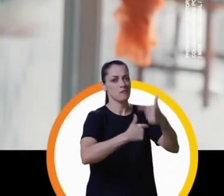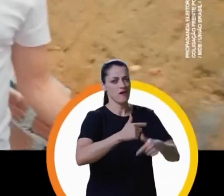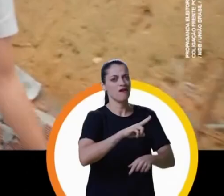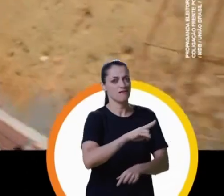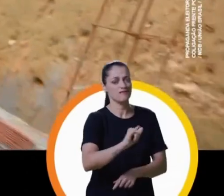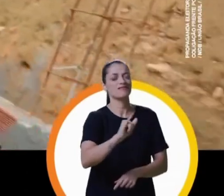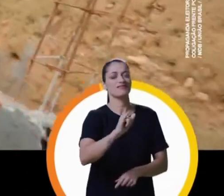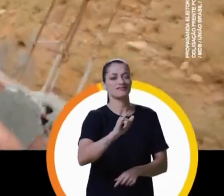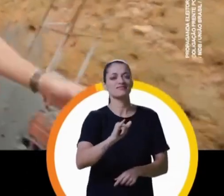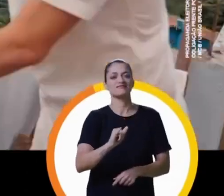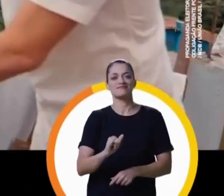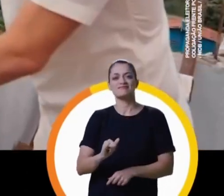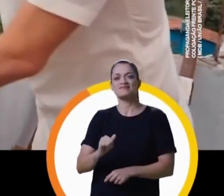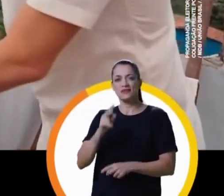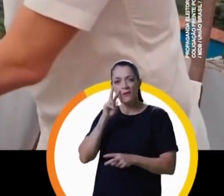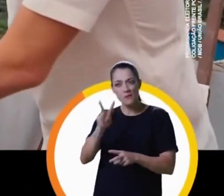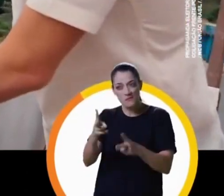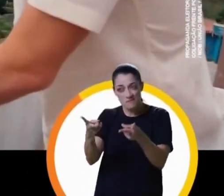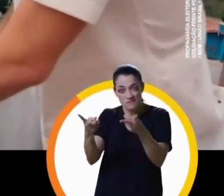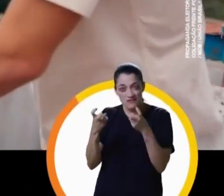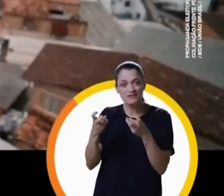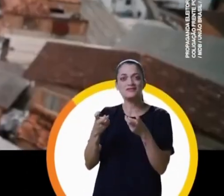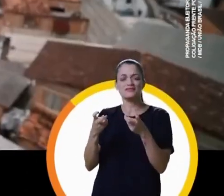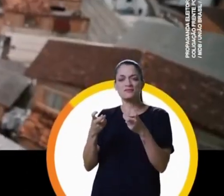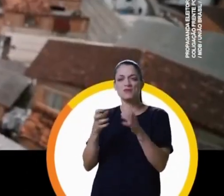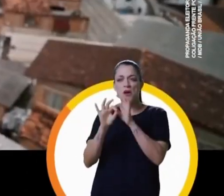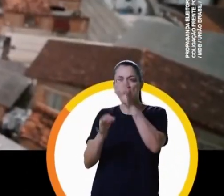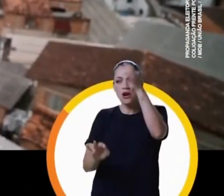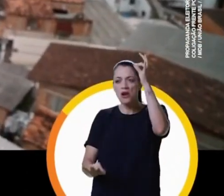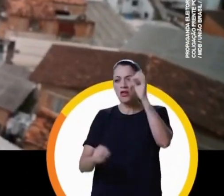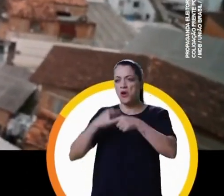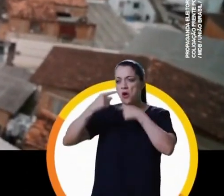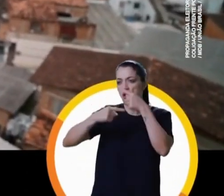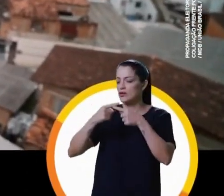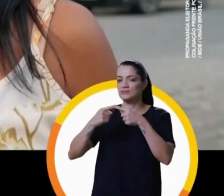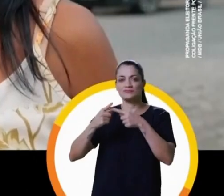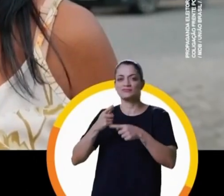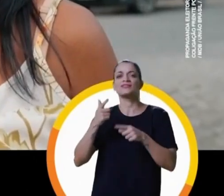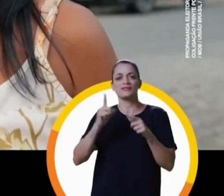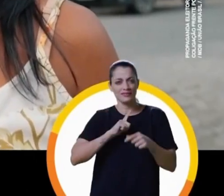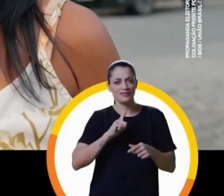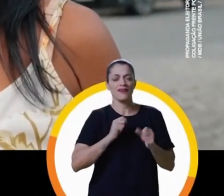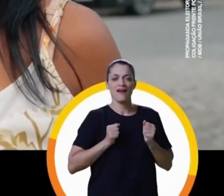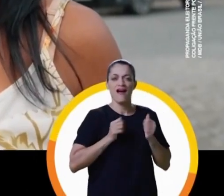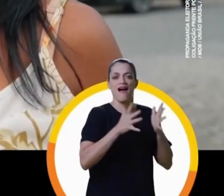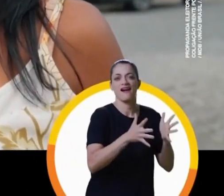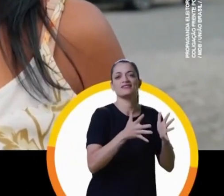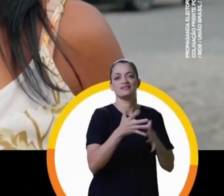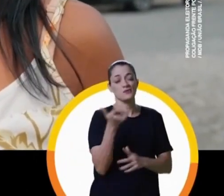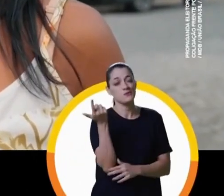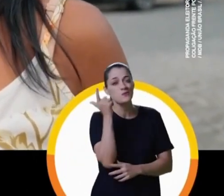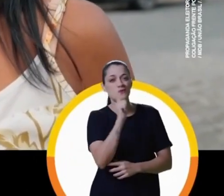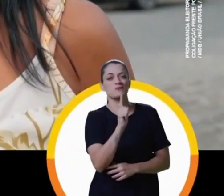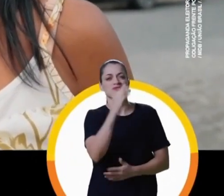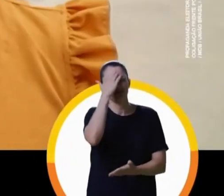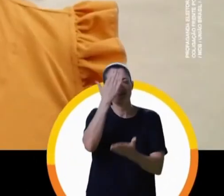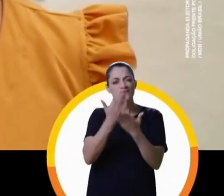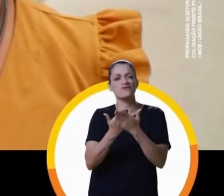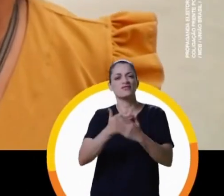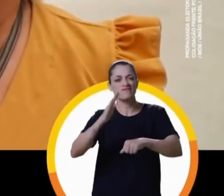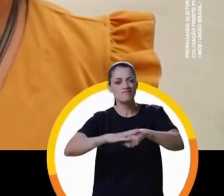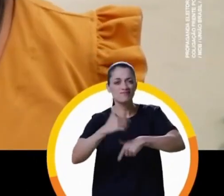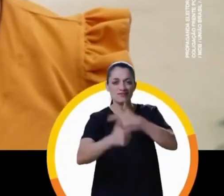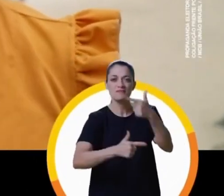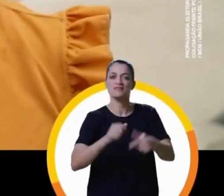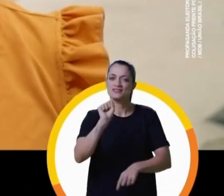fazer muito mais. Você vê que não é só conversa, você está vendo ação, atitudes. Eu acredito que ele ganhando vai conseguir coisas melhores.